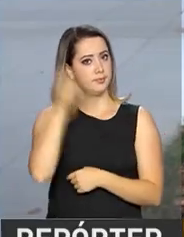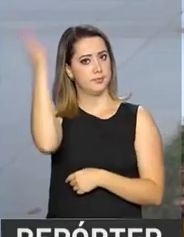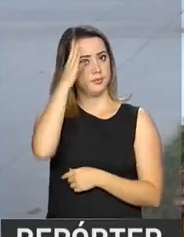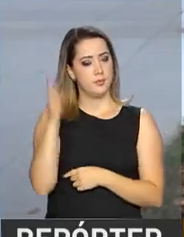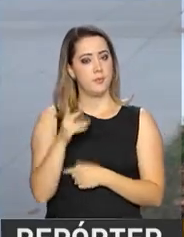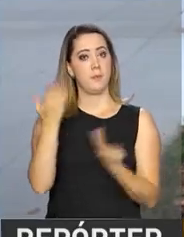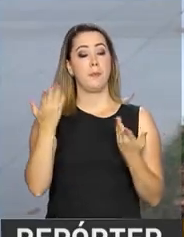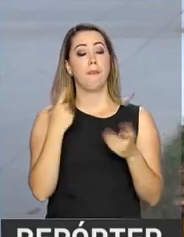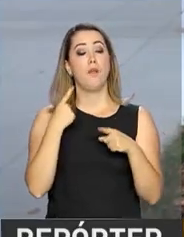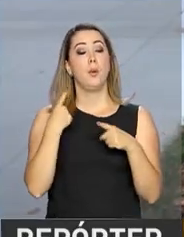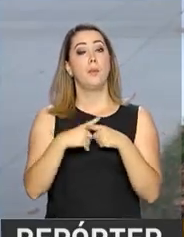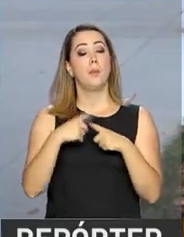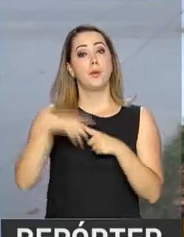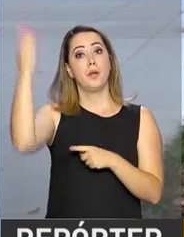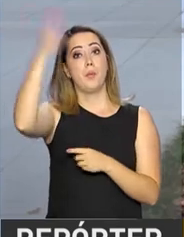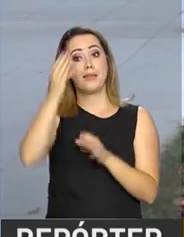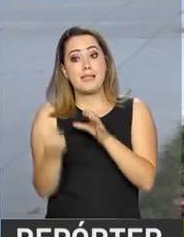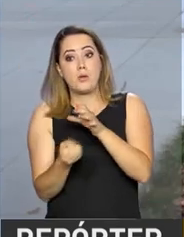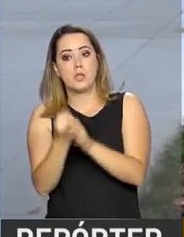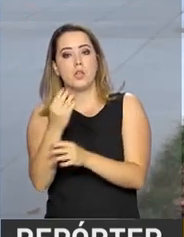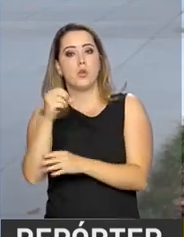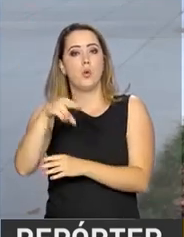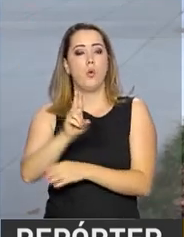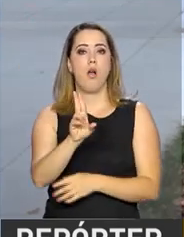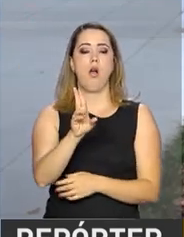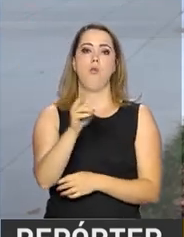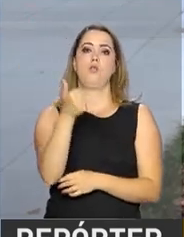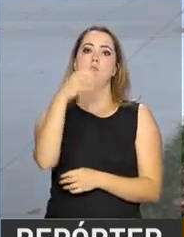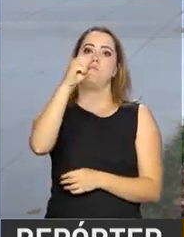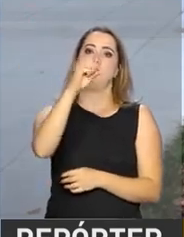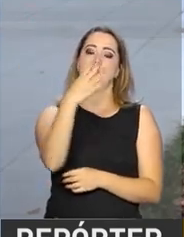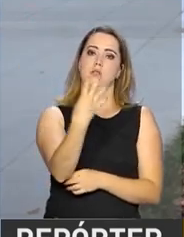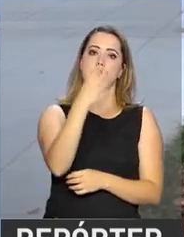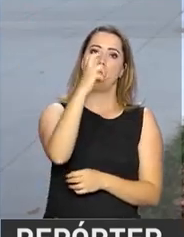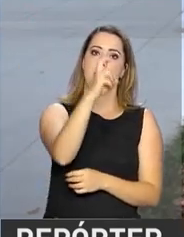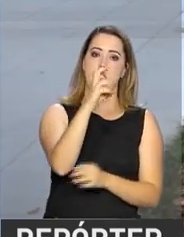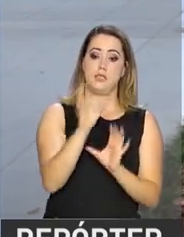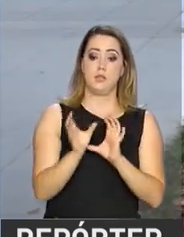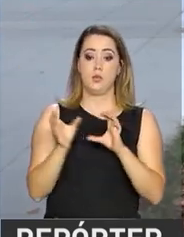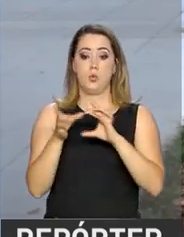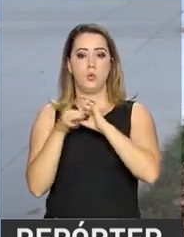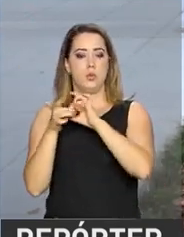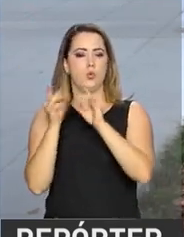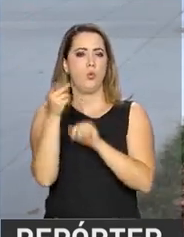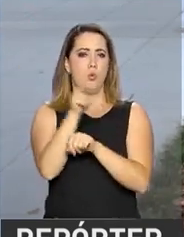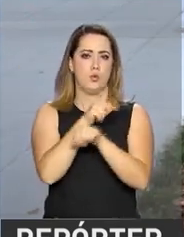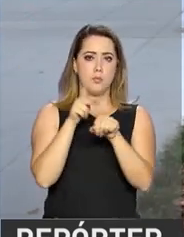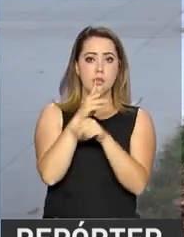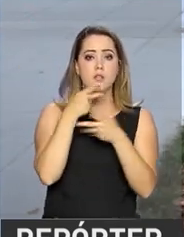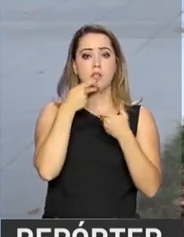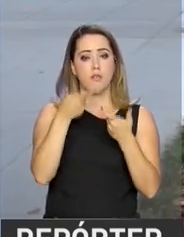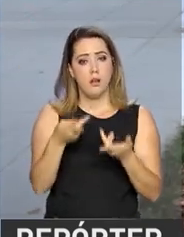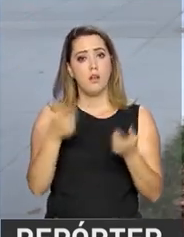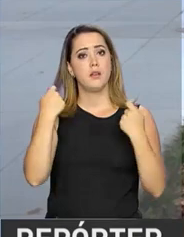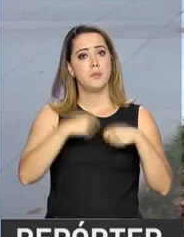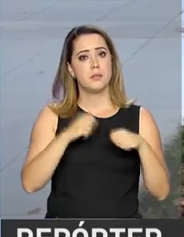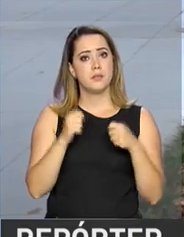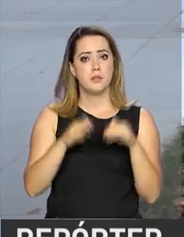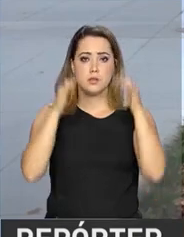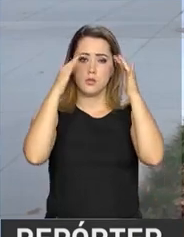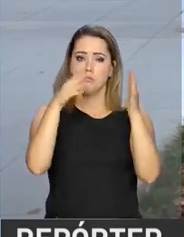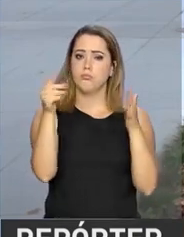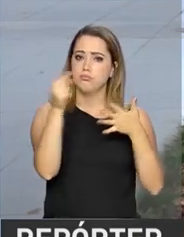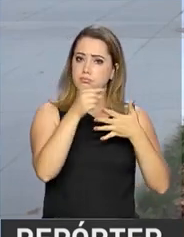da onu em 1945 desde então o país vem defendendo na organização alguns dos princípios que